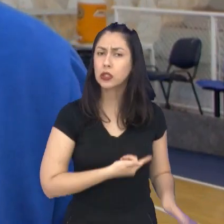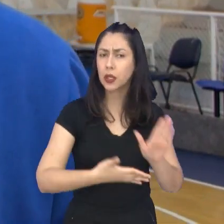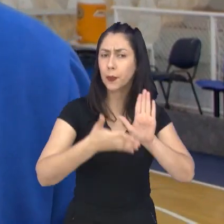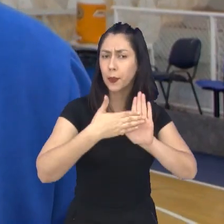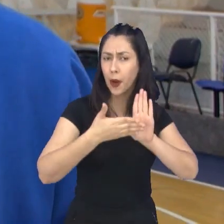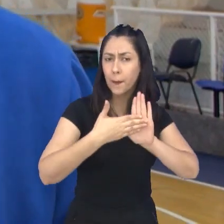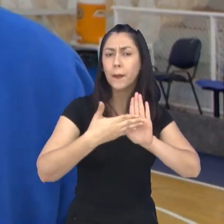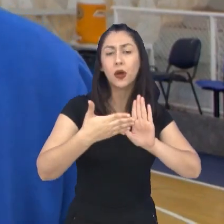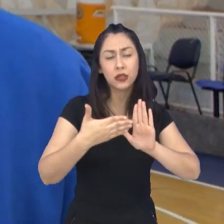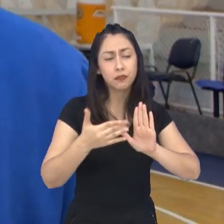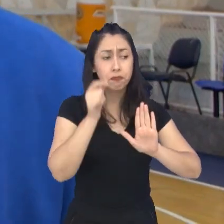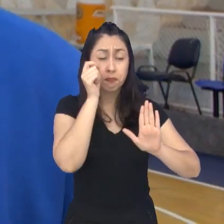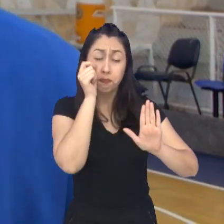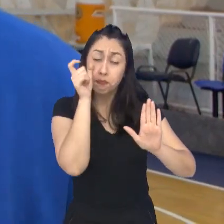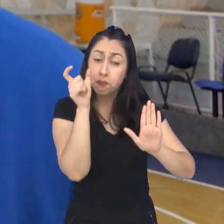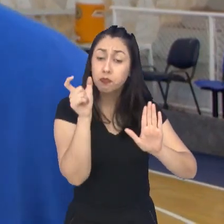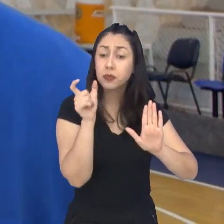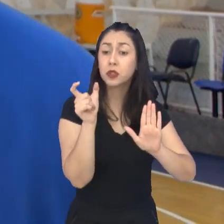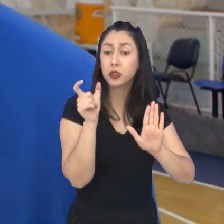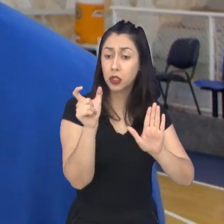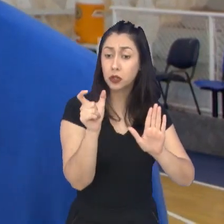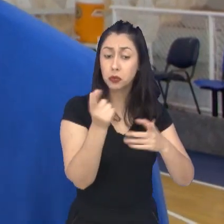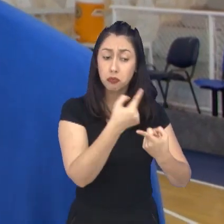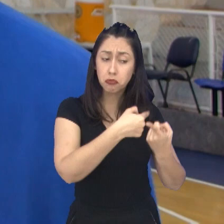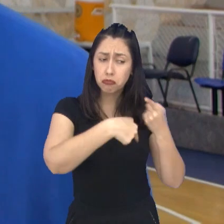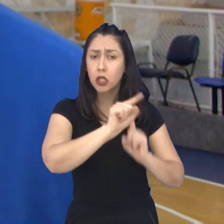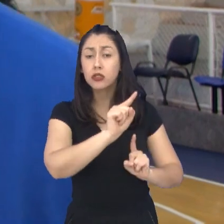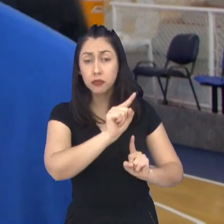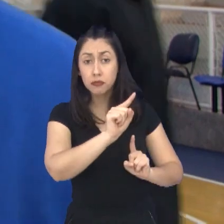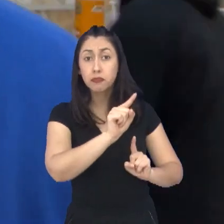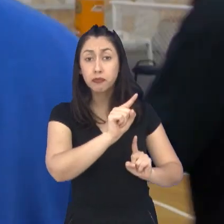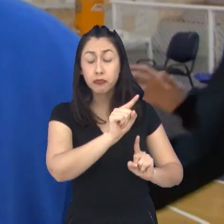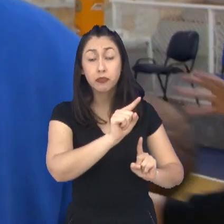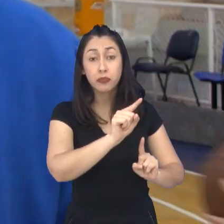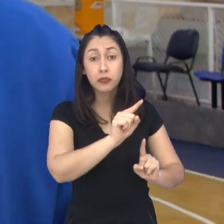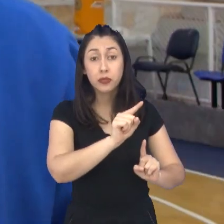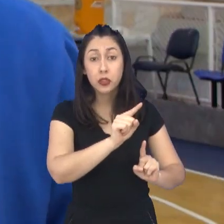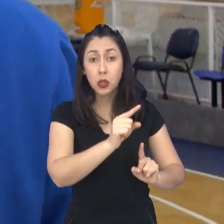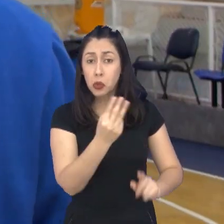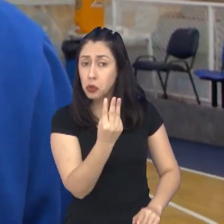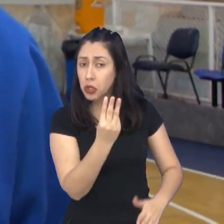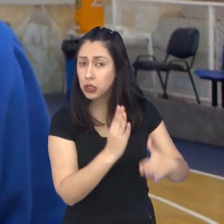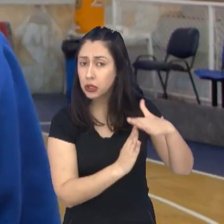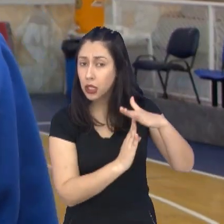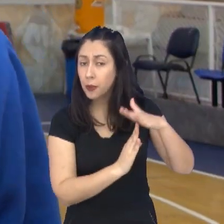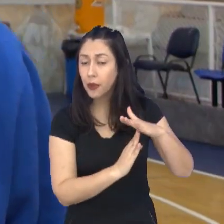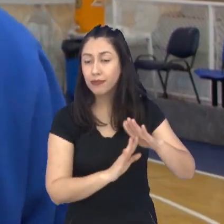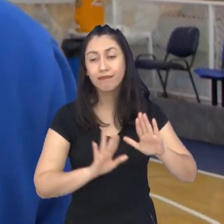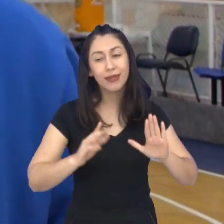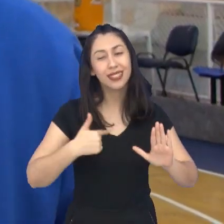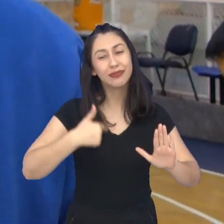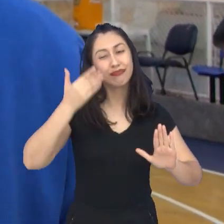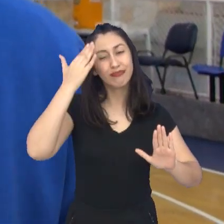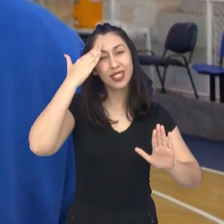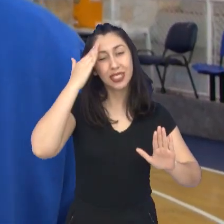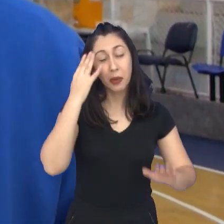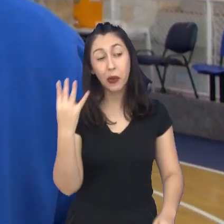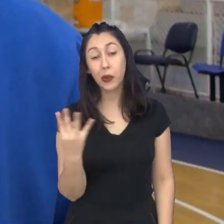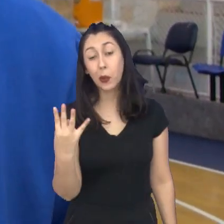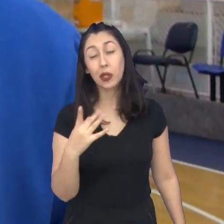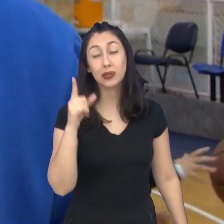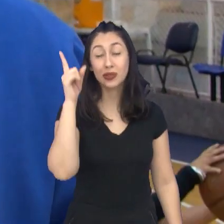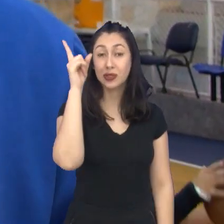tanto foi interessante essa reabilitação no terceiro quarto, né? Mas eu sabia que no quarto ia ser bem